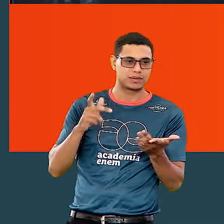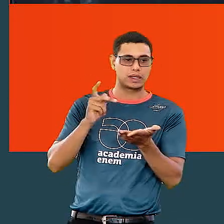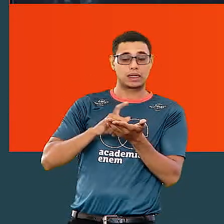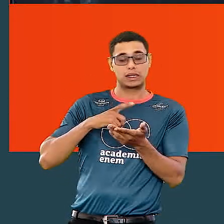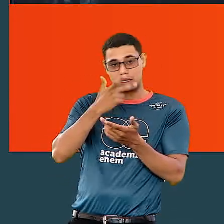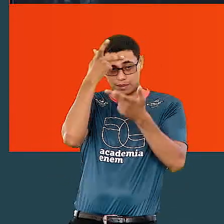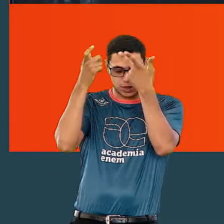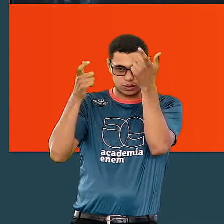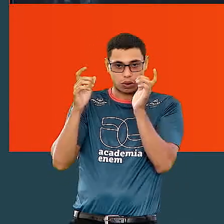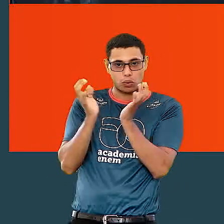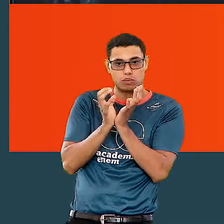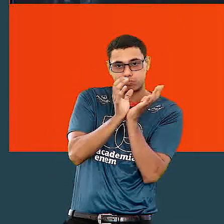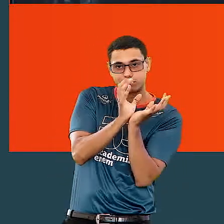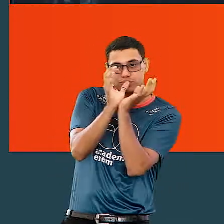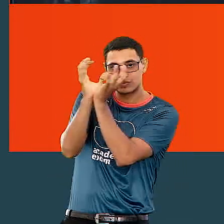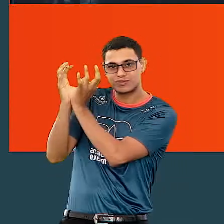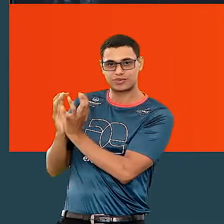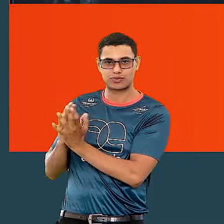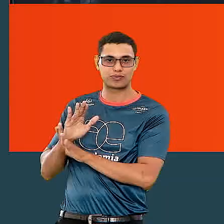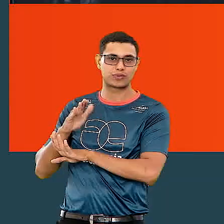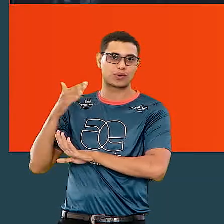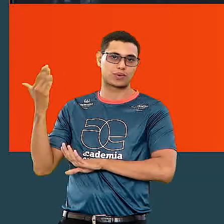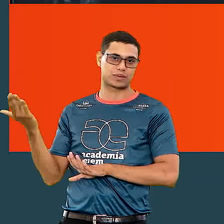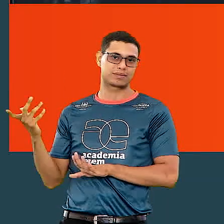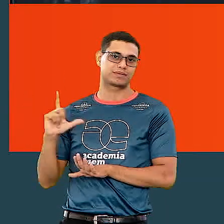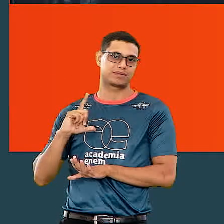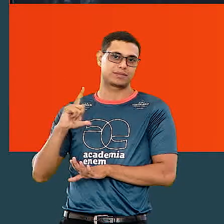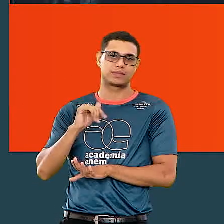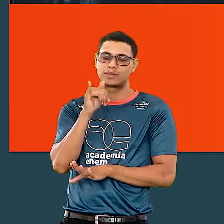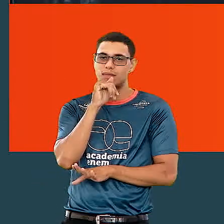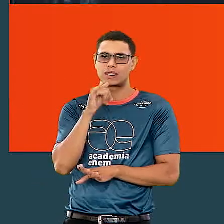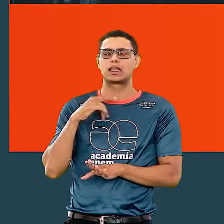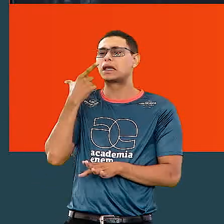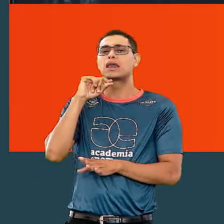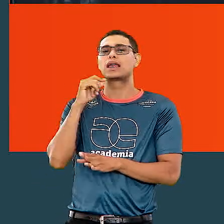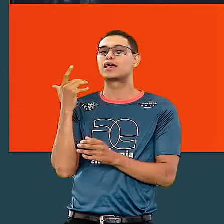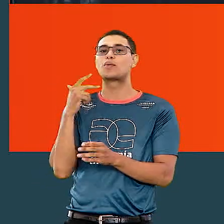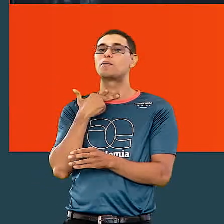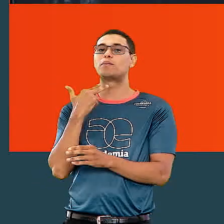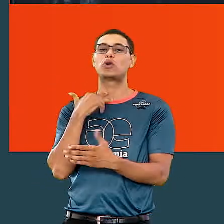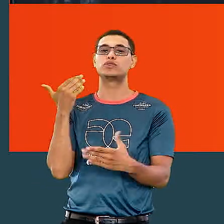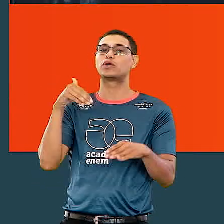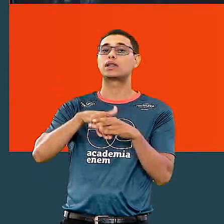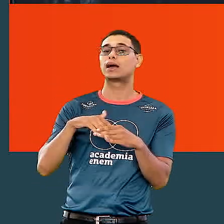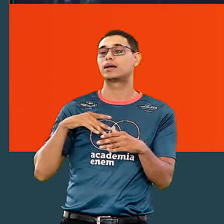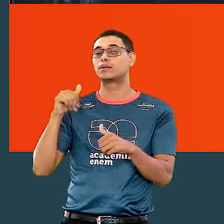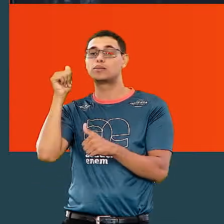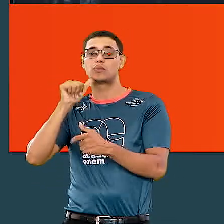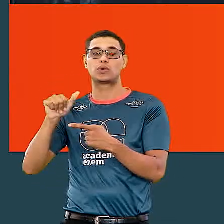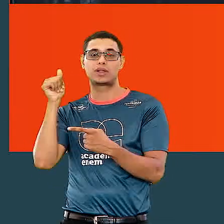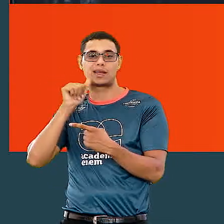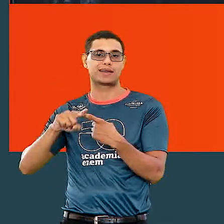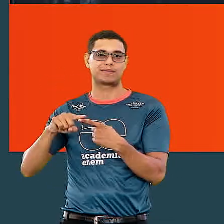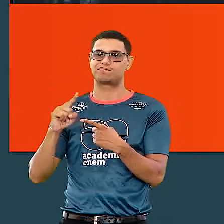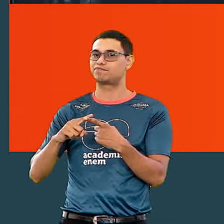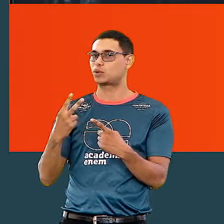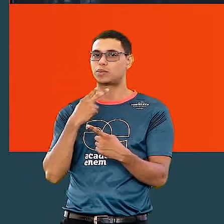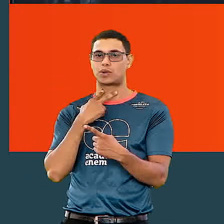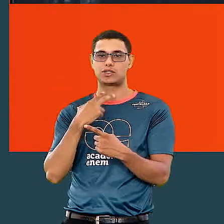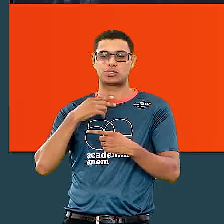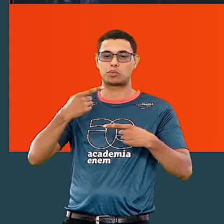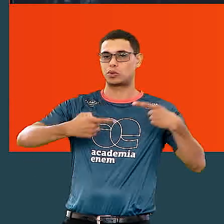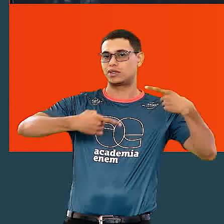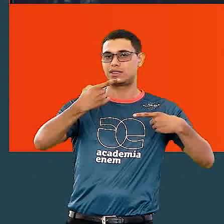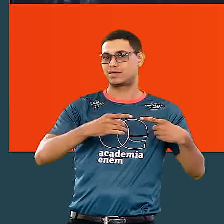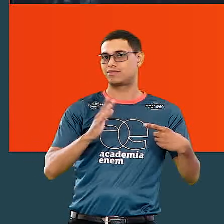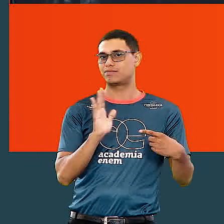está fora disso. Que galera é essa? Bora lá. Quem é que não pode votar? Mulheres. Mulheres não podem participar da política.